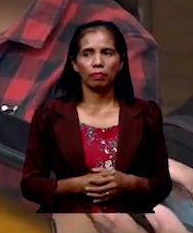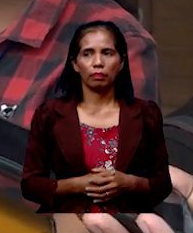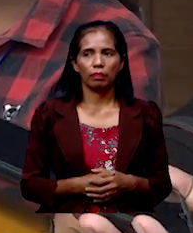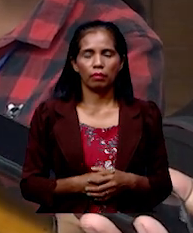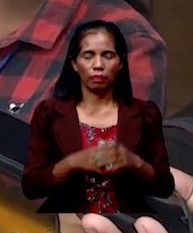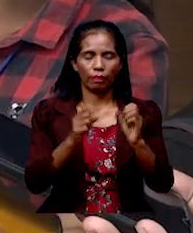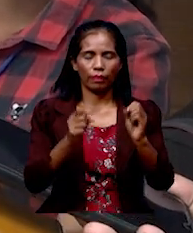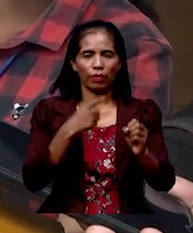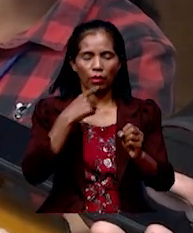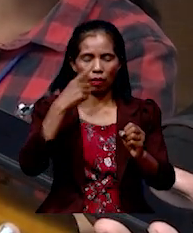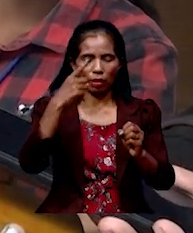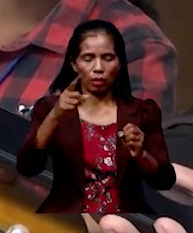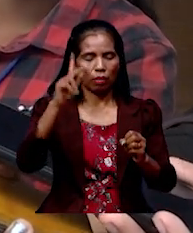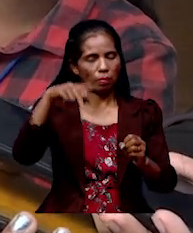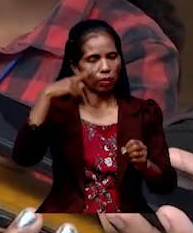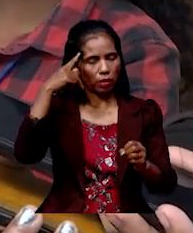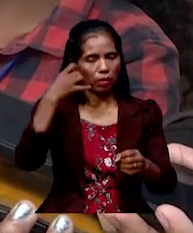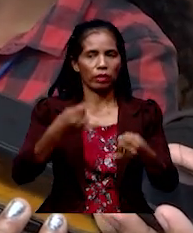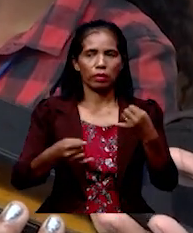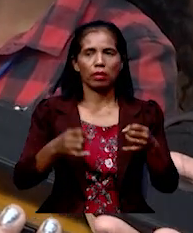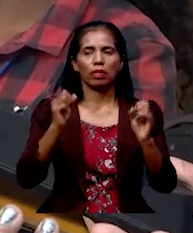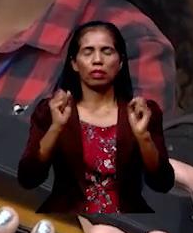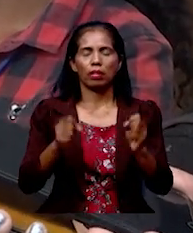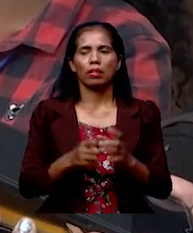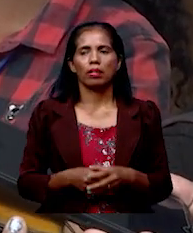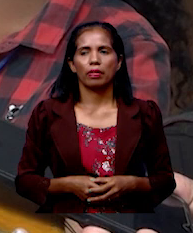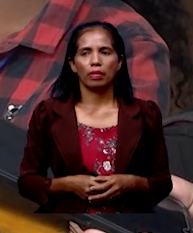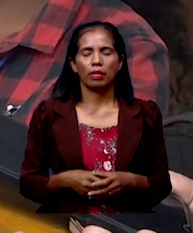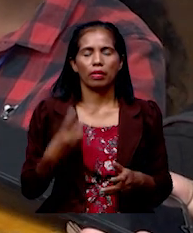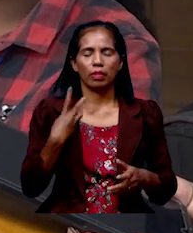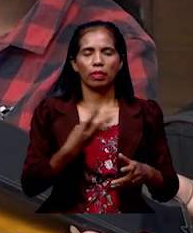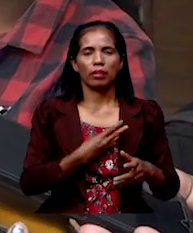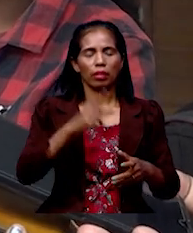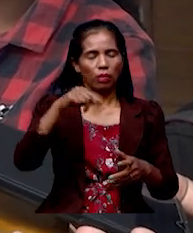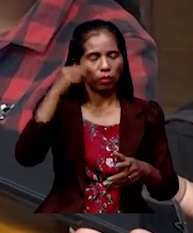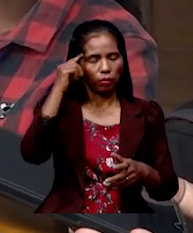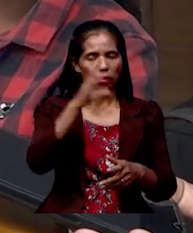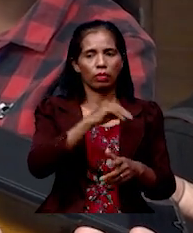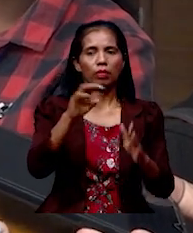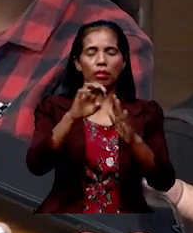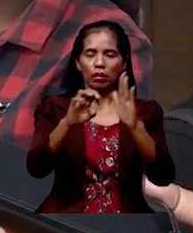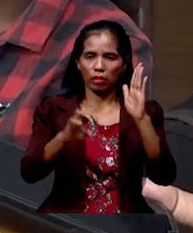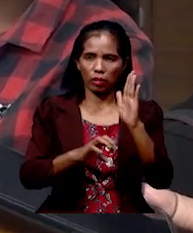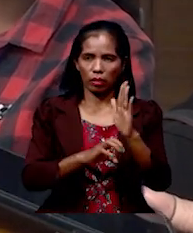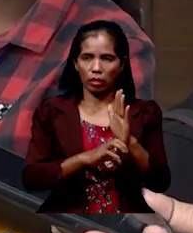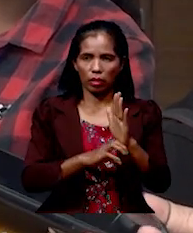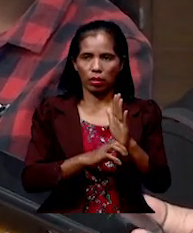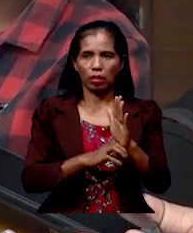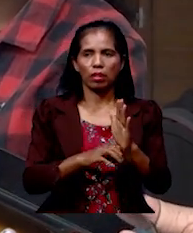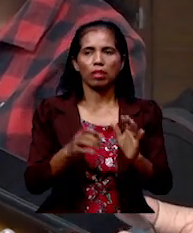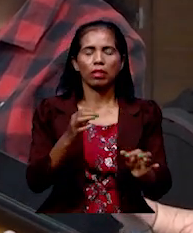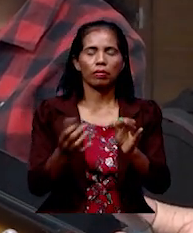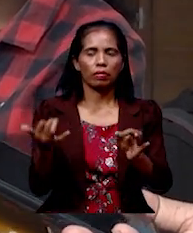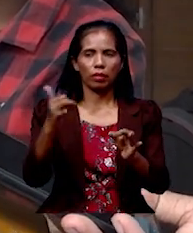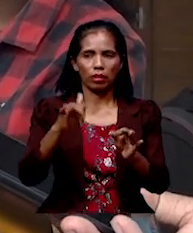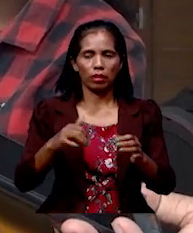jurídica, questão política, né? Então, né, cabe a Itania governo, Itania Estado e aproxima. Se seria